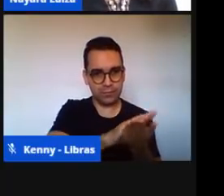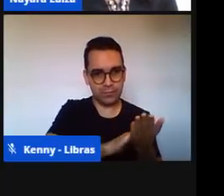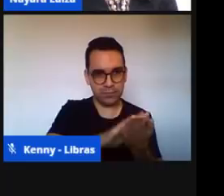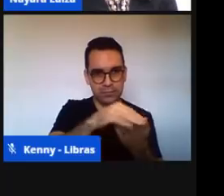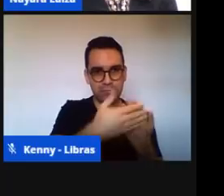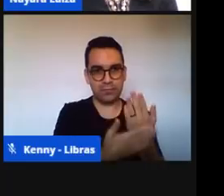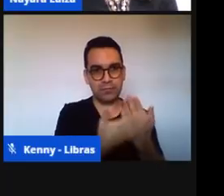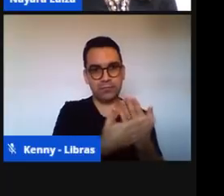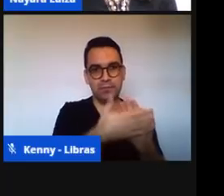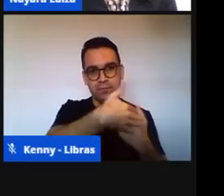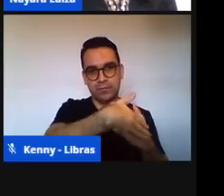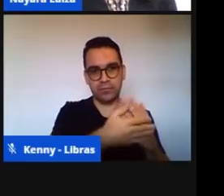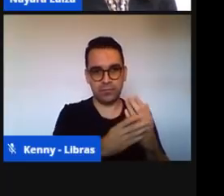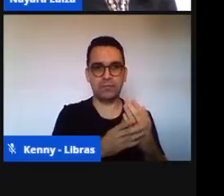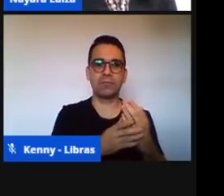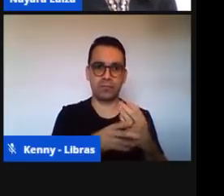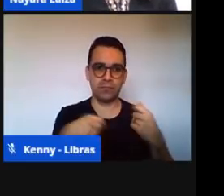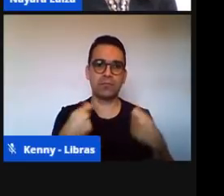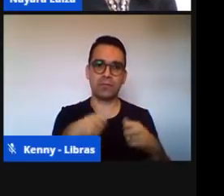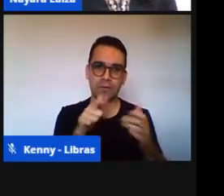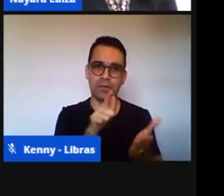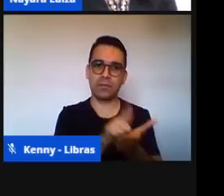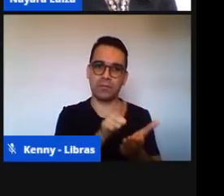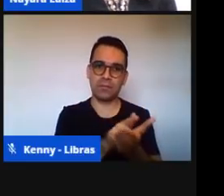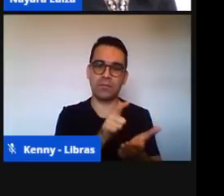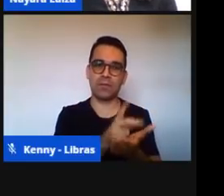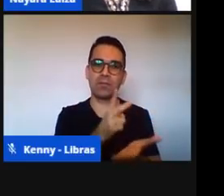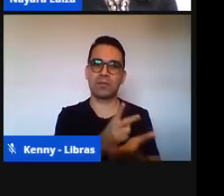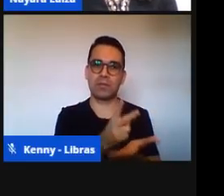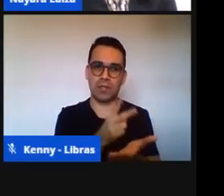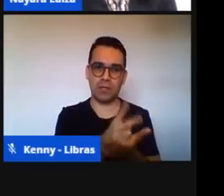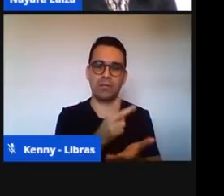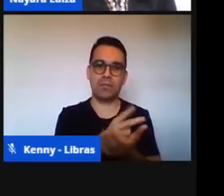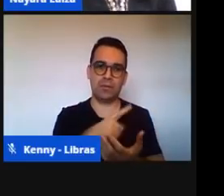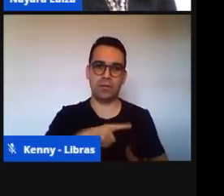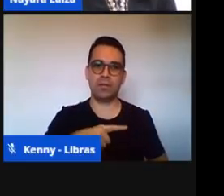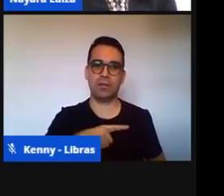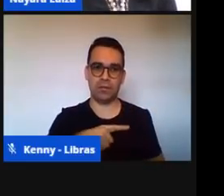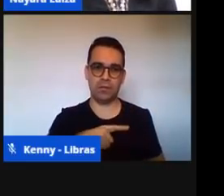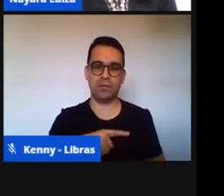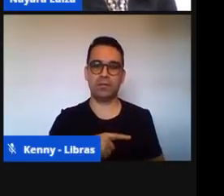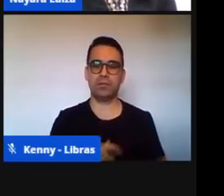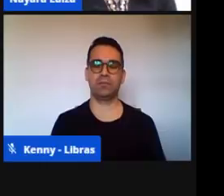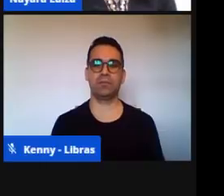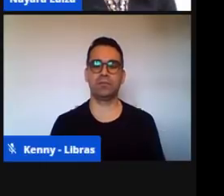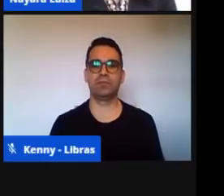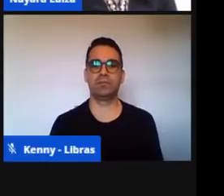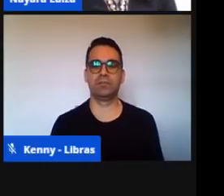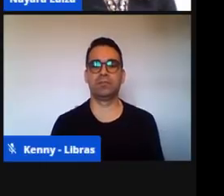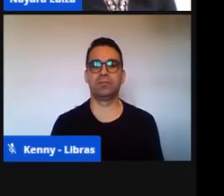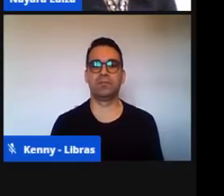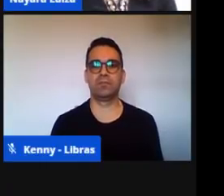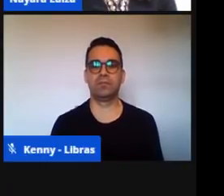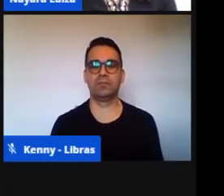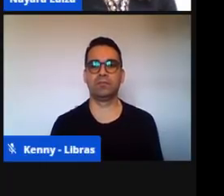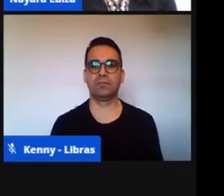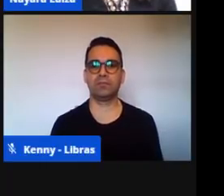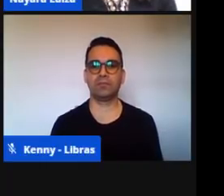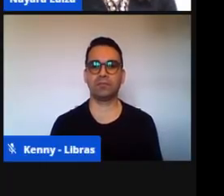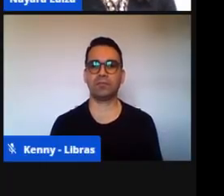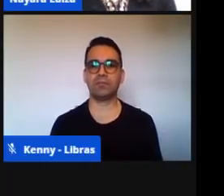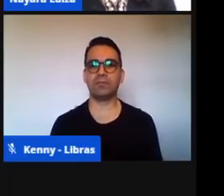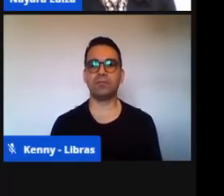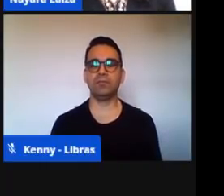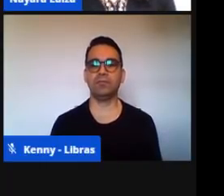a higienização pessoal e do ambiente. Lembrar também do reabastecimento